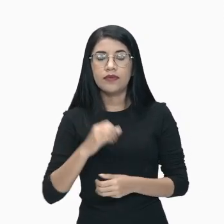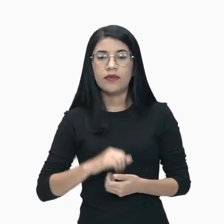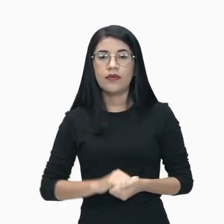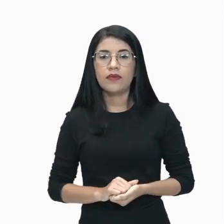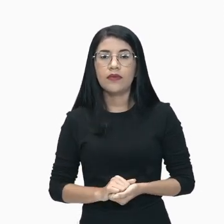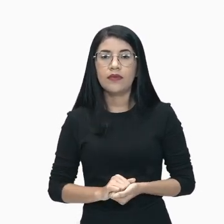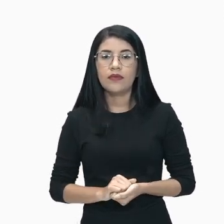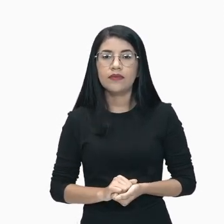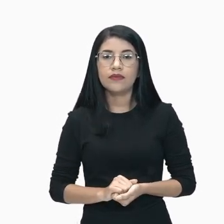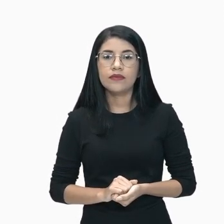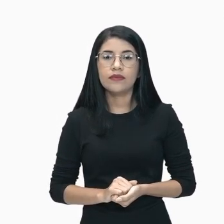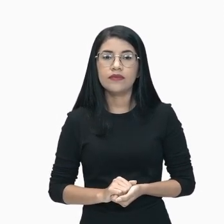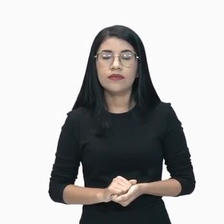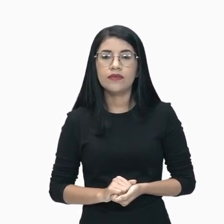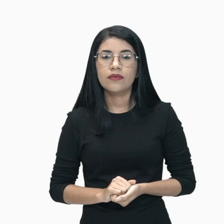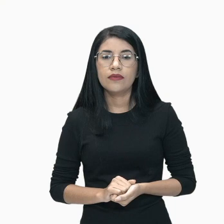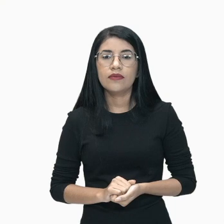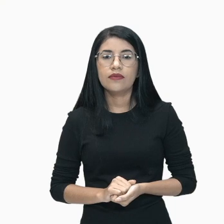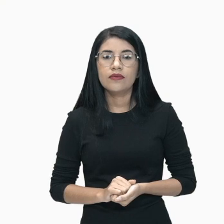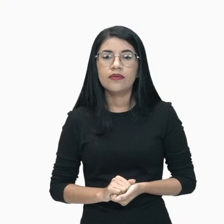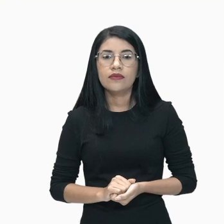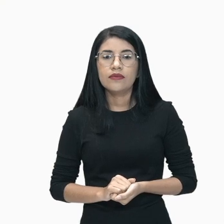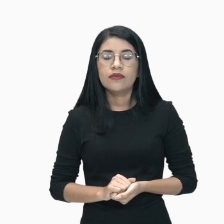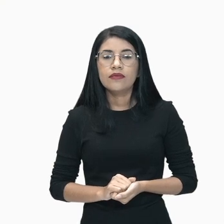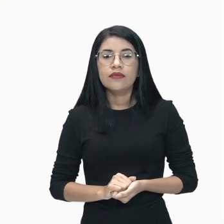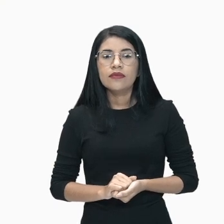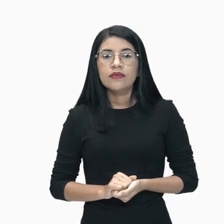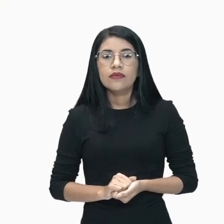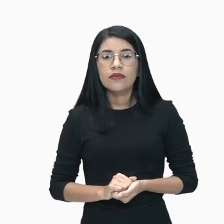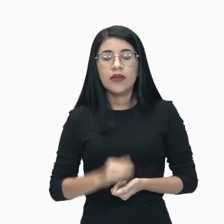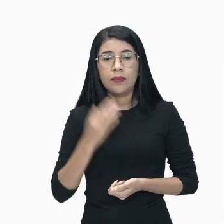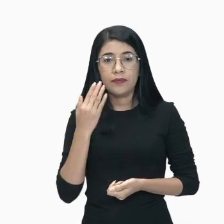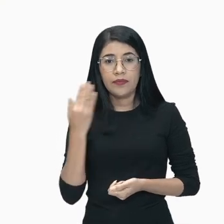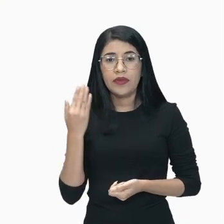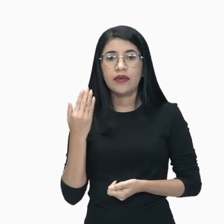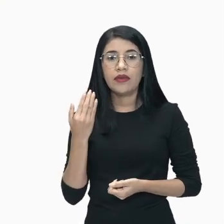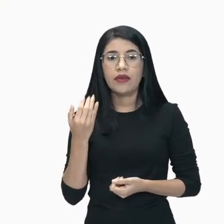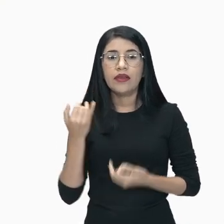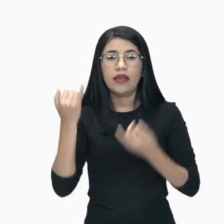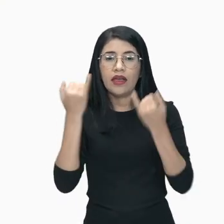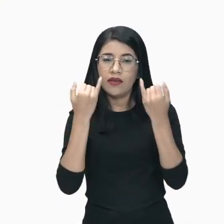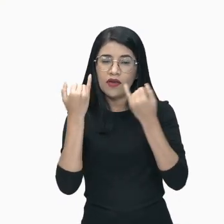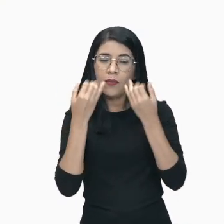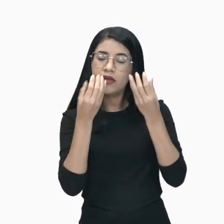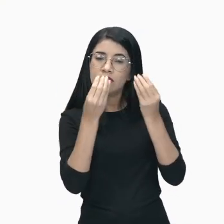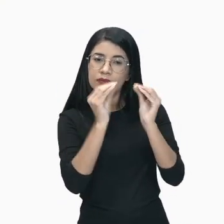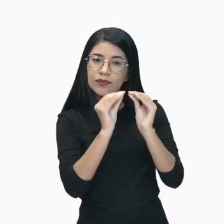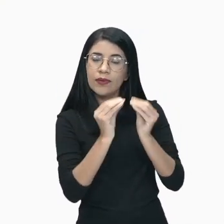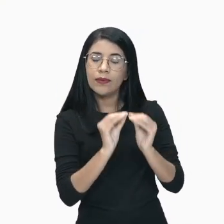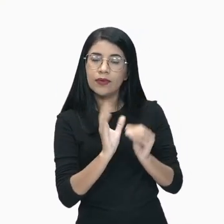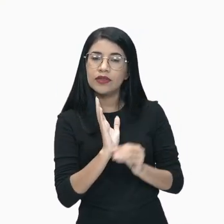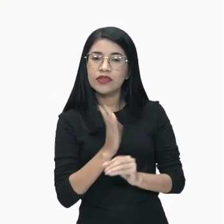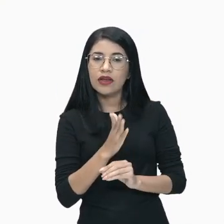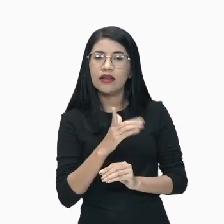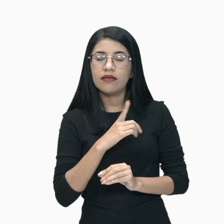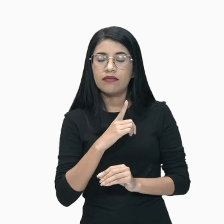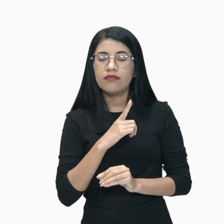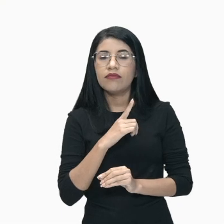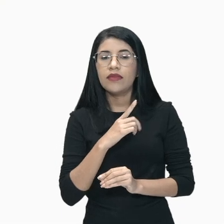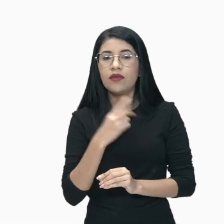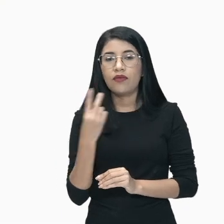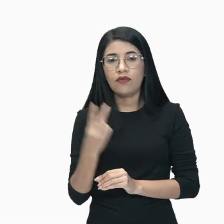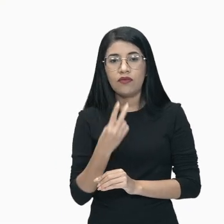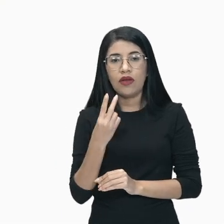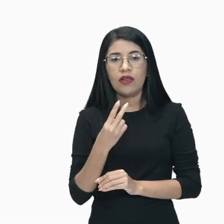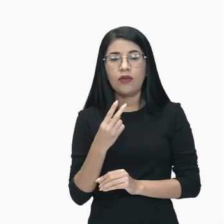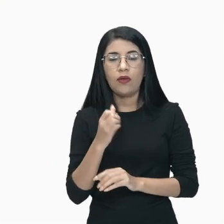né? Aqui no nosso enunciado. 3 vezes 10 a menos 5 é uma carga, 5 vezes 10 a menos